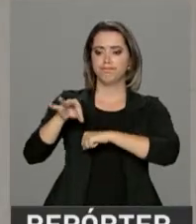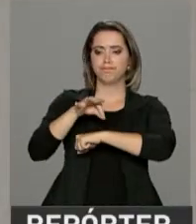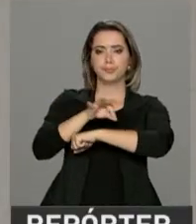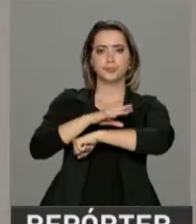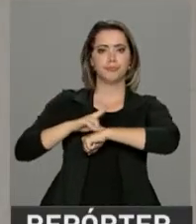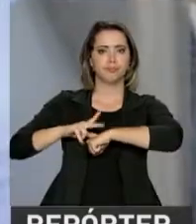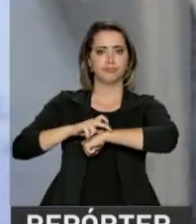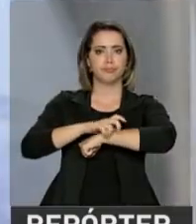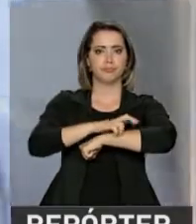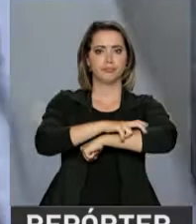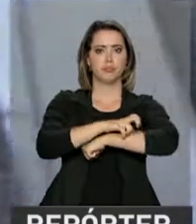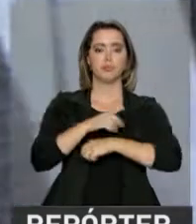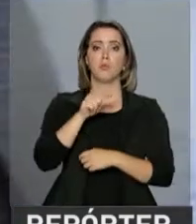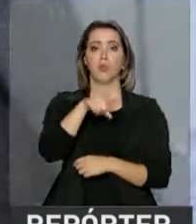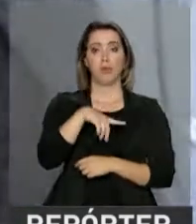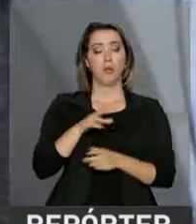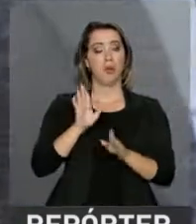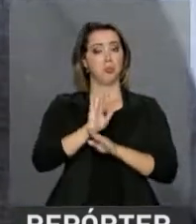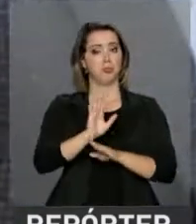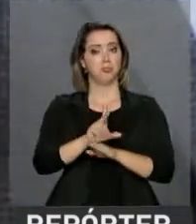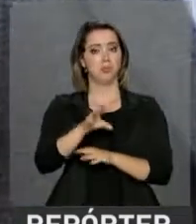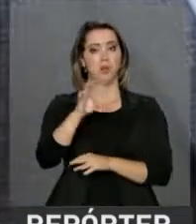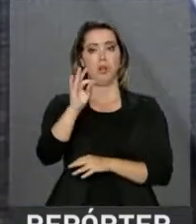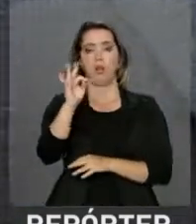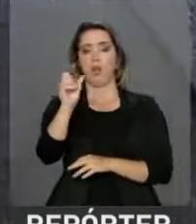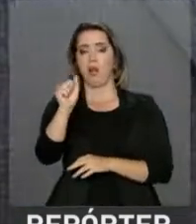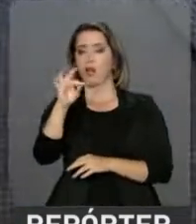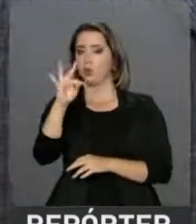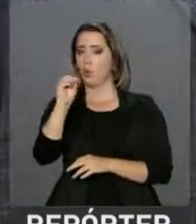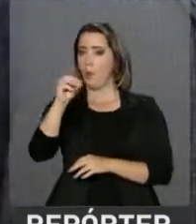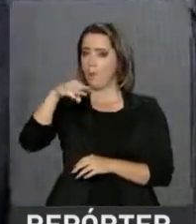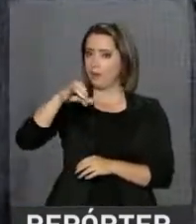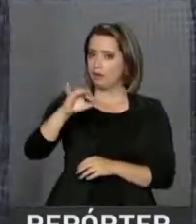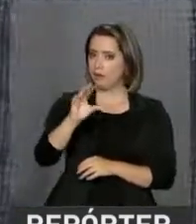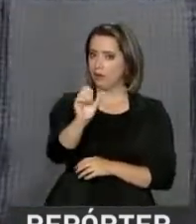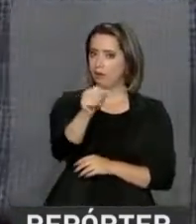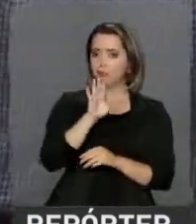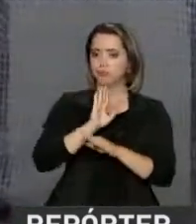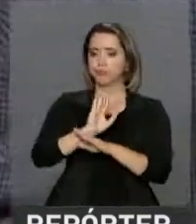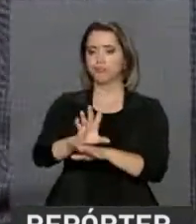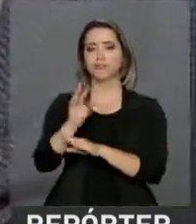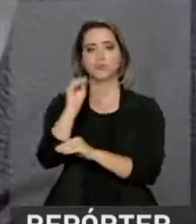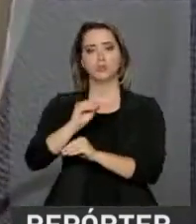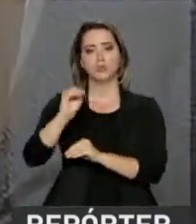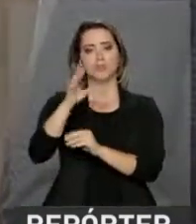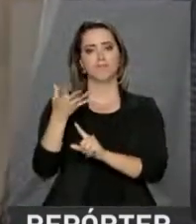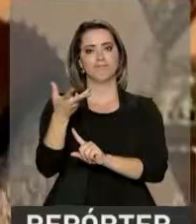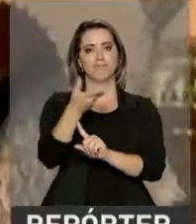tecnologia atômica a serviço da preservação do patrimônio histórico e cultural brasileiro.